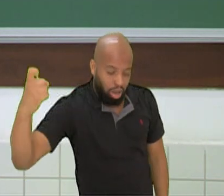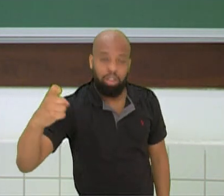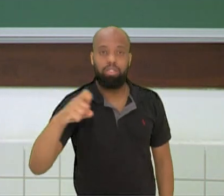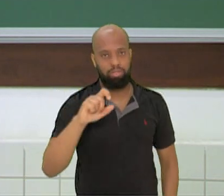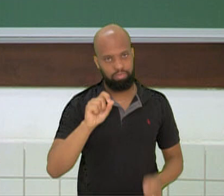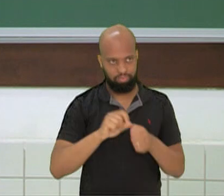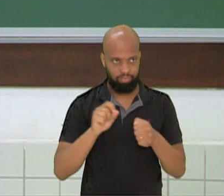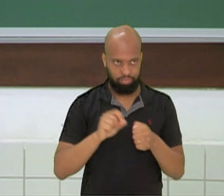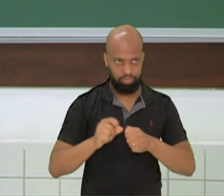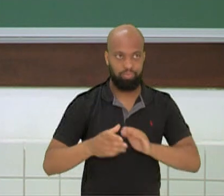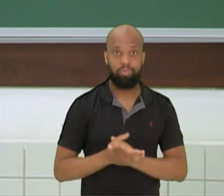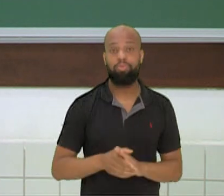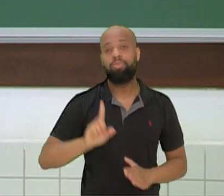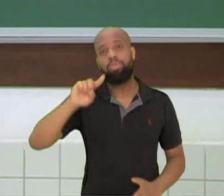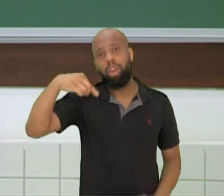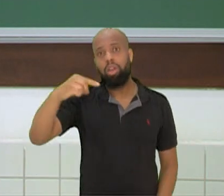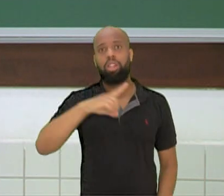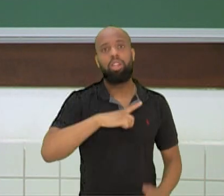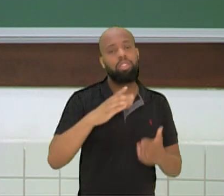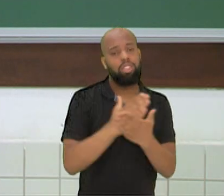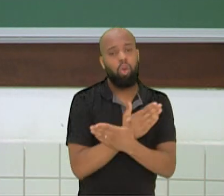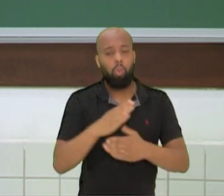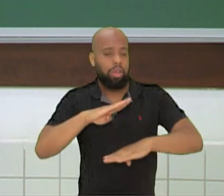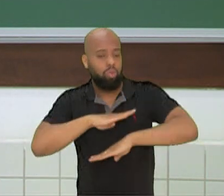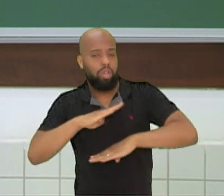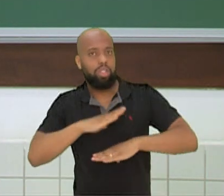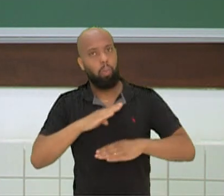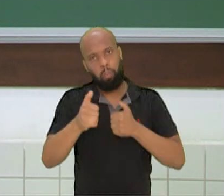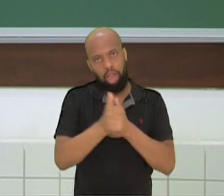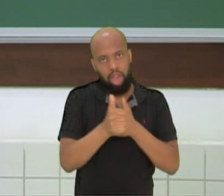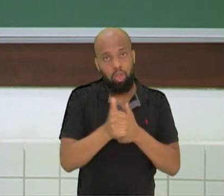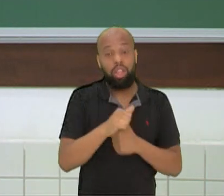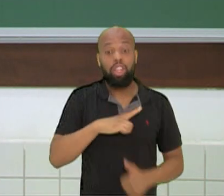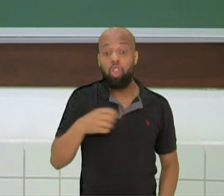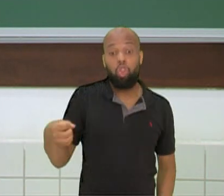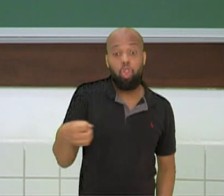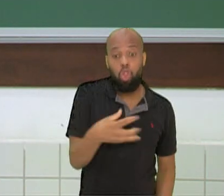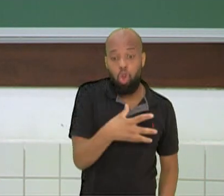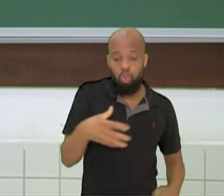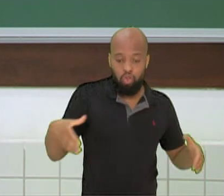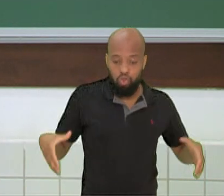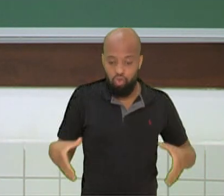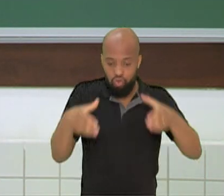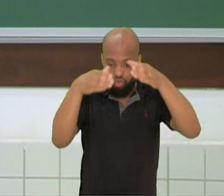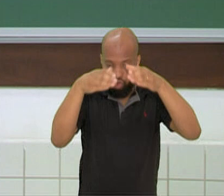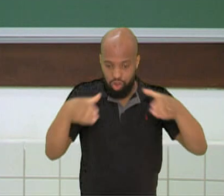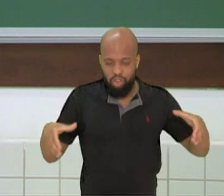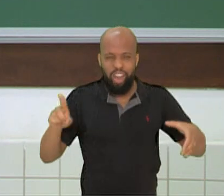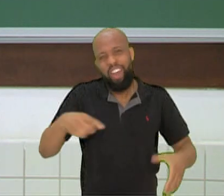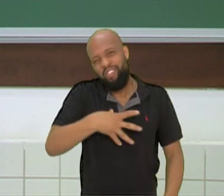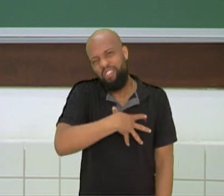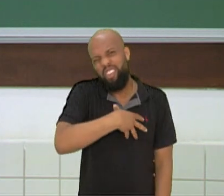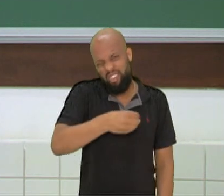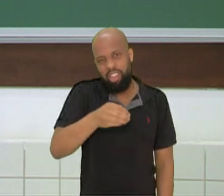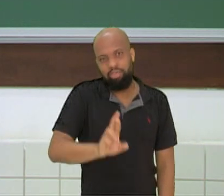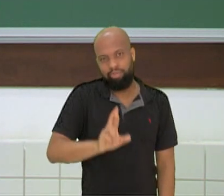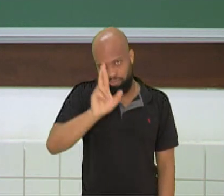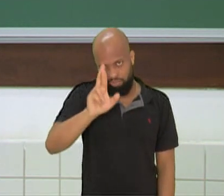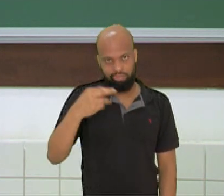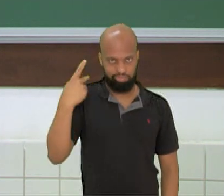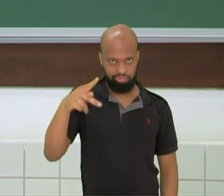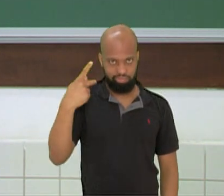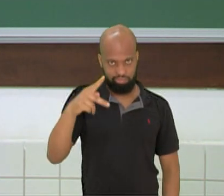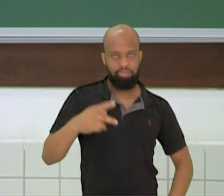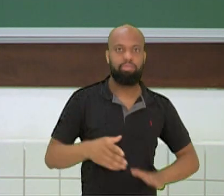surge novamente ali algumas situações na região ali. Então surgiu um novo vulcão chamado Anak Krakatau, que a representação seria o filho